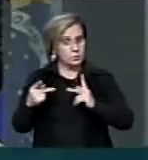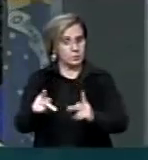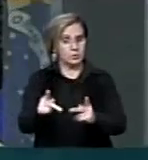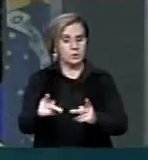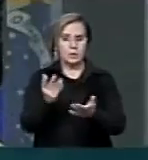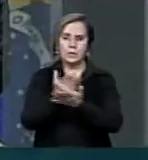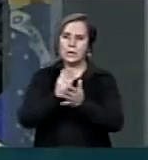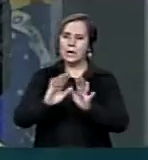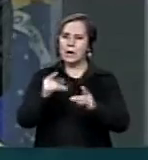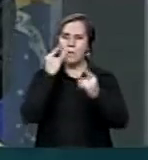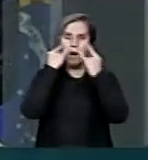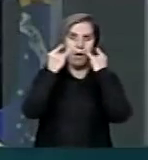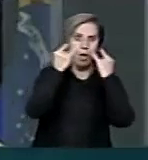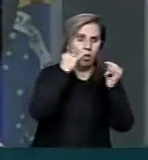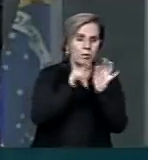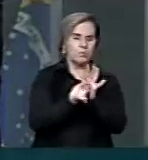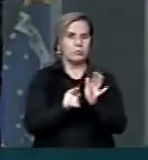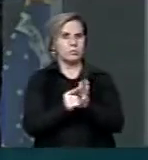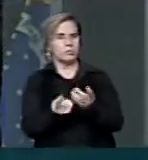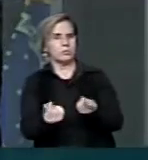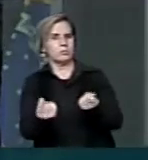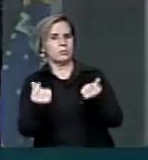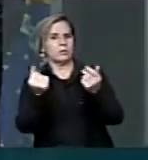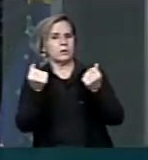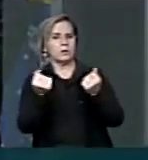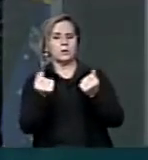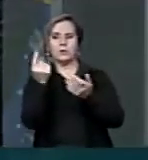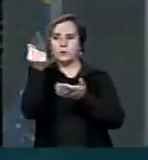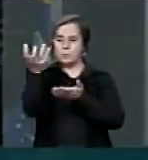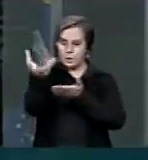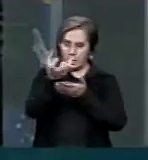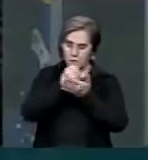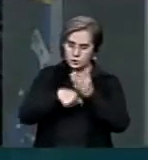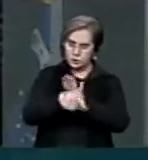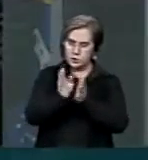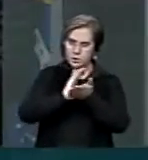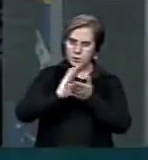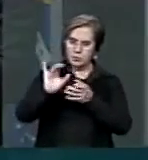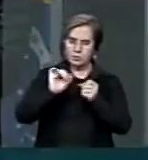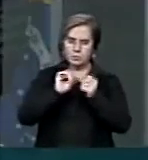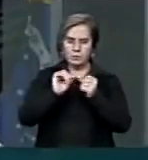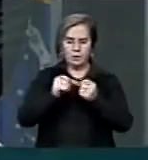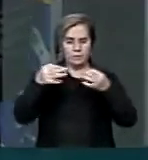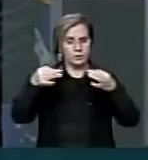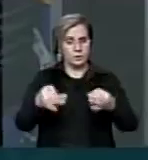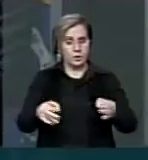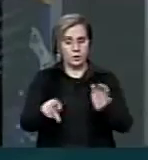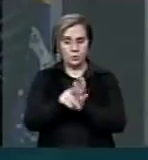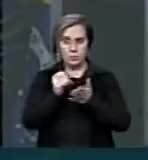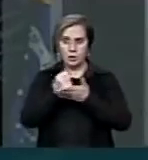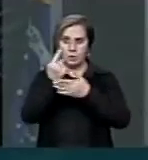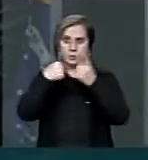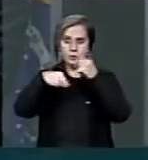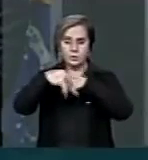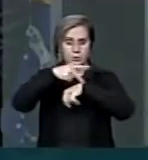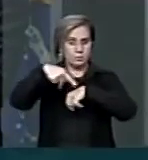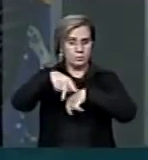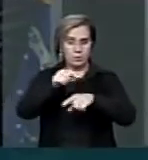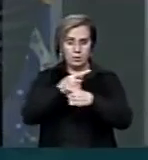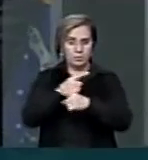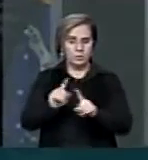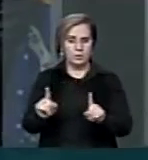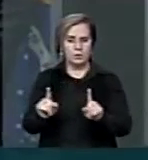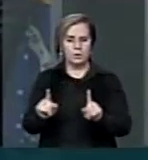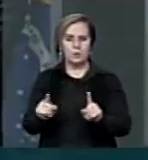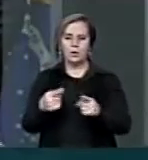acabasse com essa ganância da arrecadação e de colocar o dinheiro no caixa para fazer despesas que não é para o desenvolvimento do nosso país.